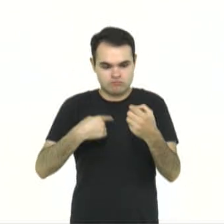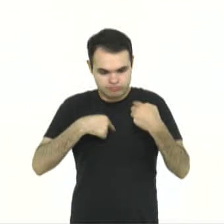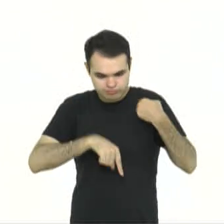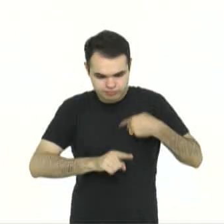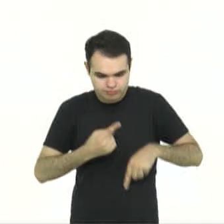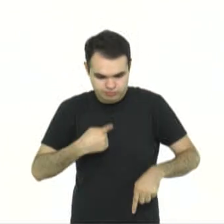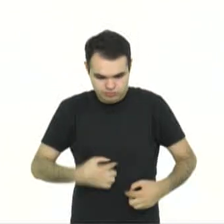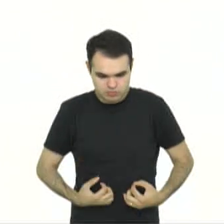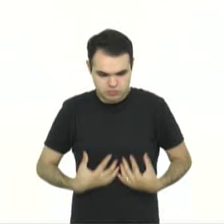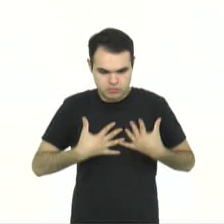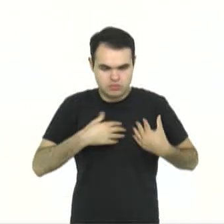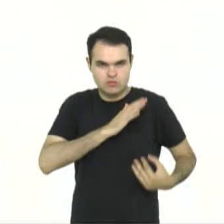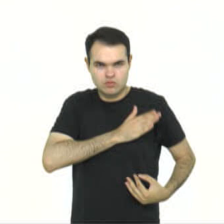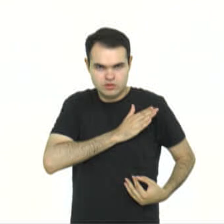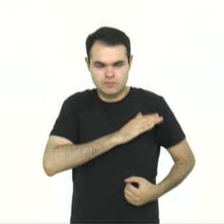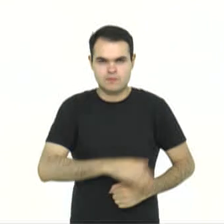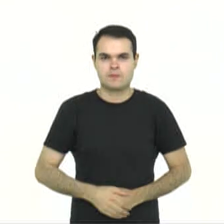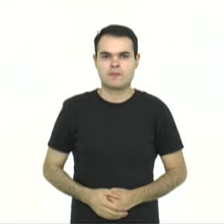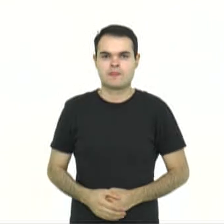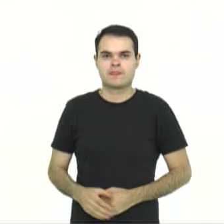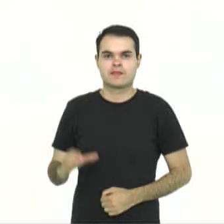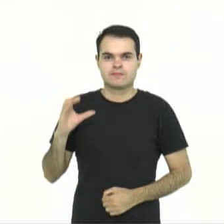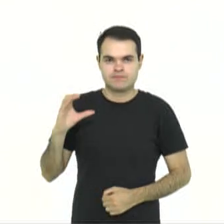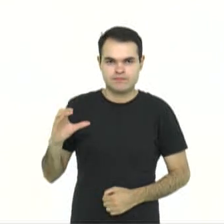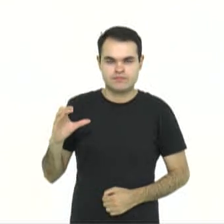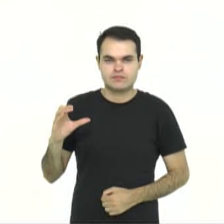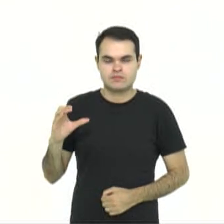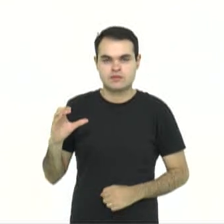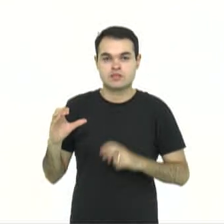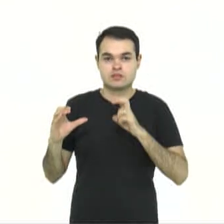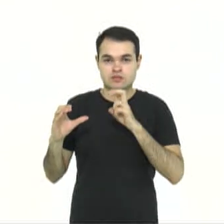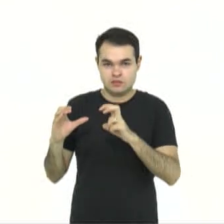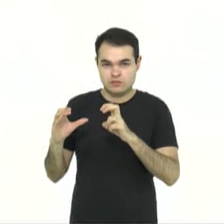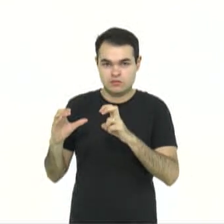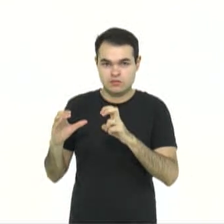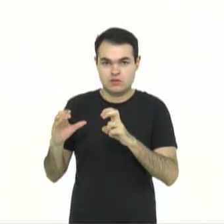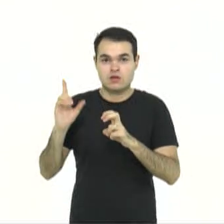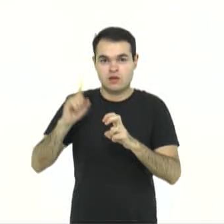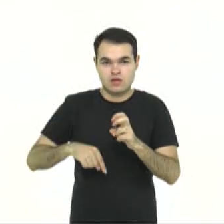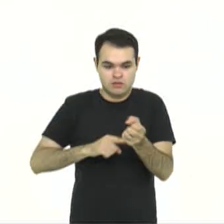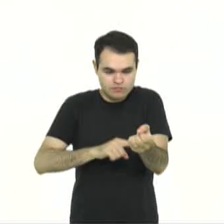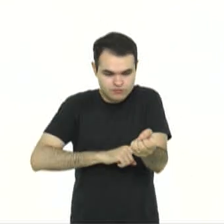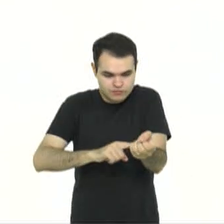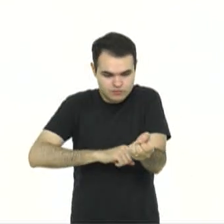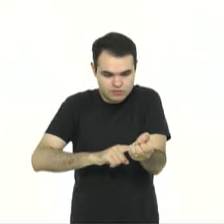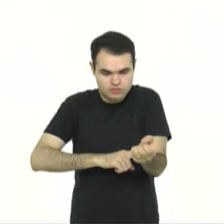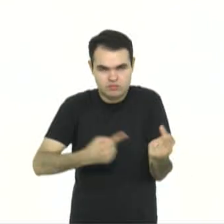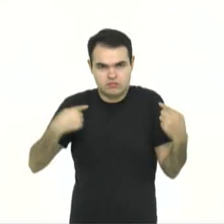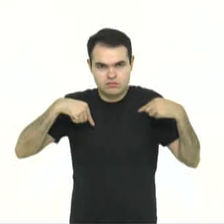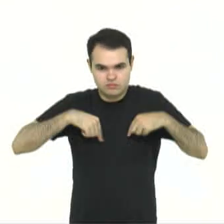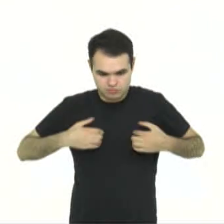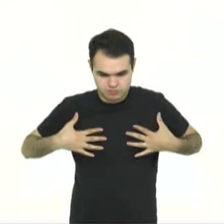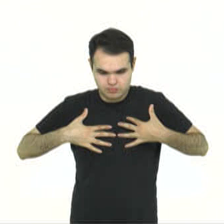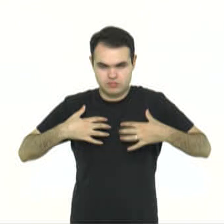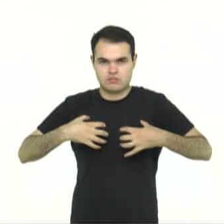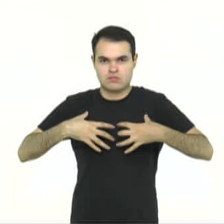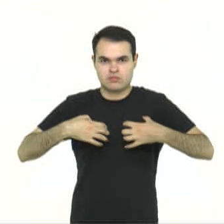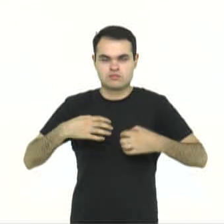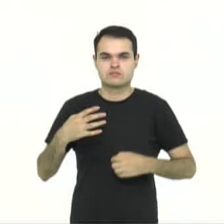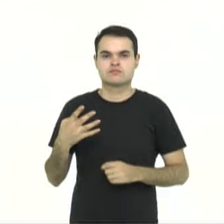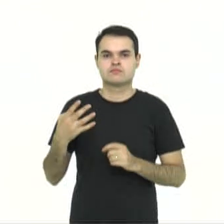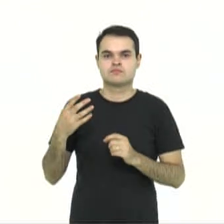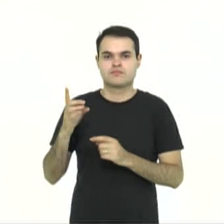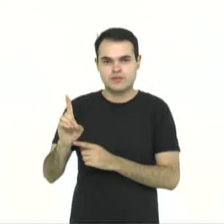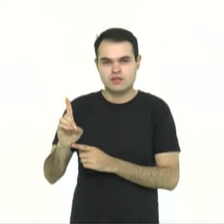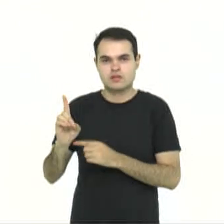para o coração. C, 5 são veias que levam o sangue do coração para os pulmões. Alternativa D, 3 e